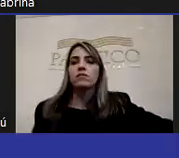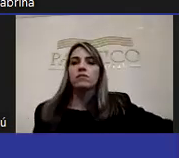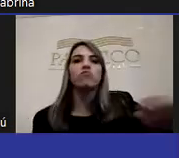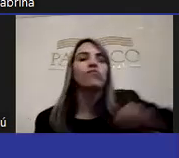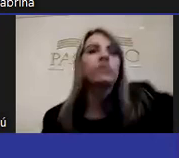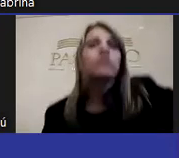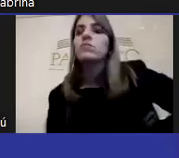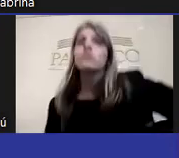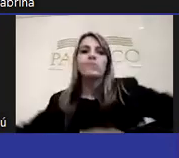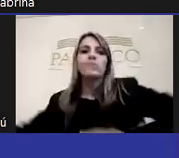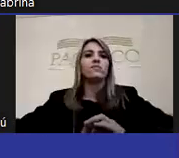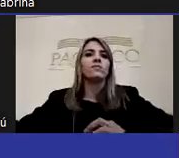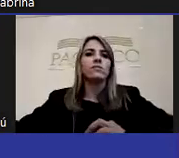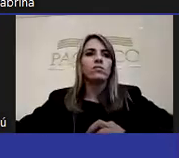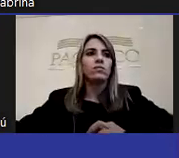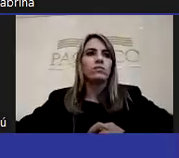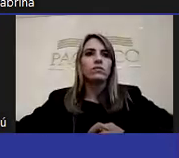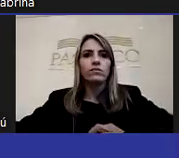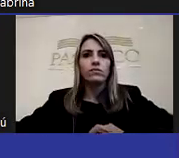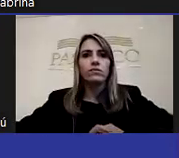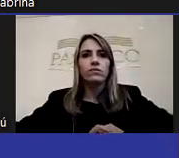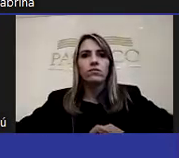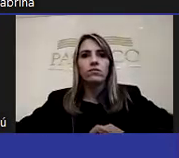relacionado com o apanhar dos pais.